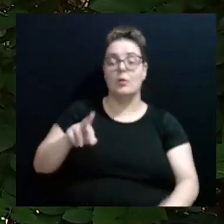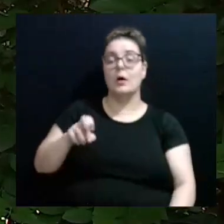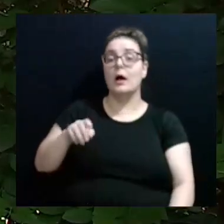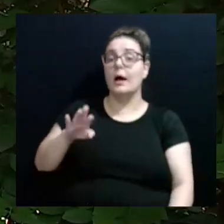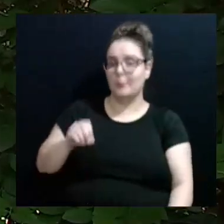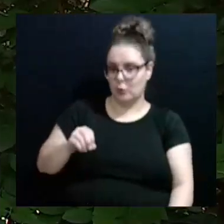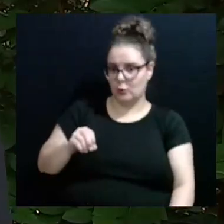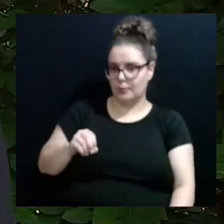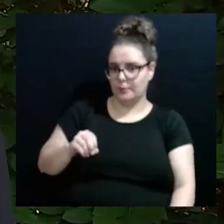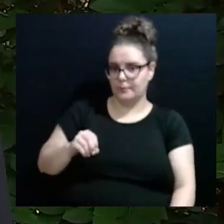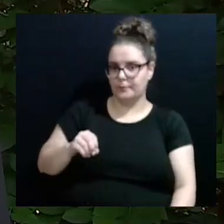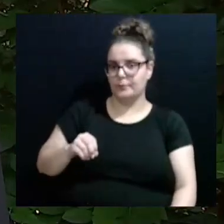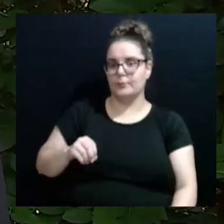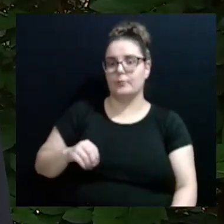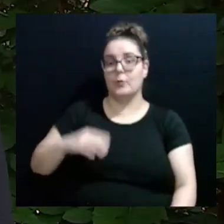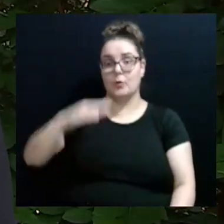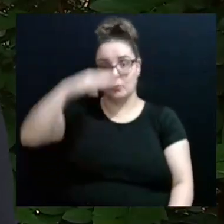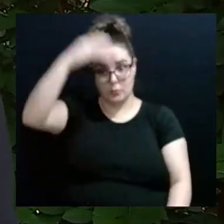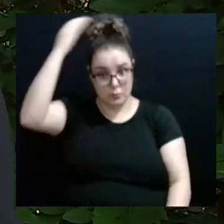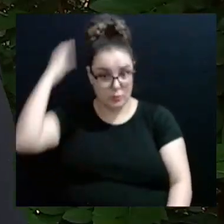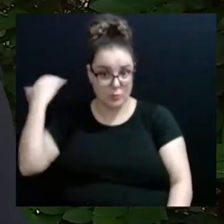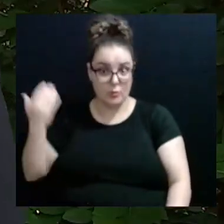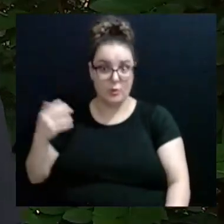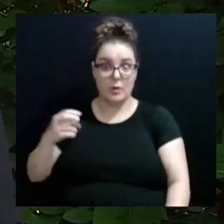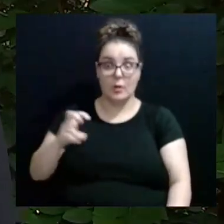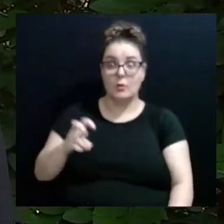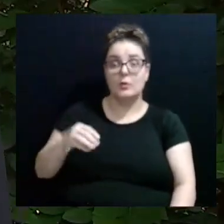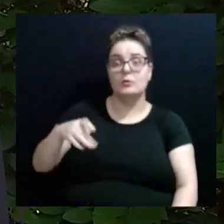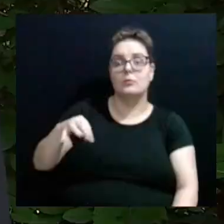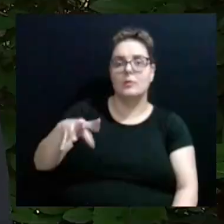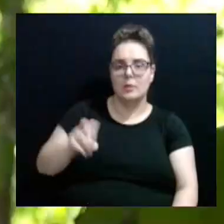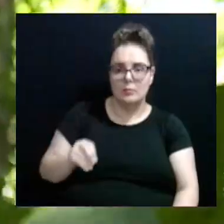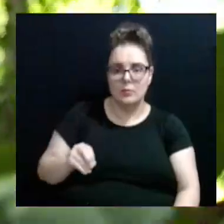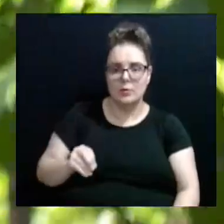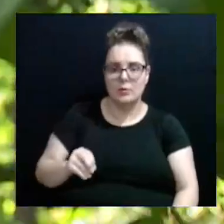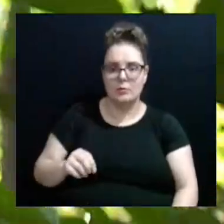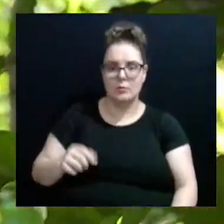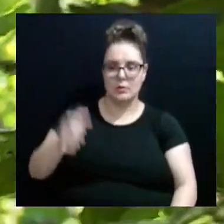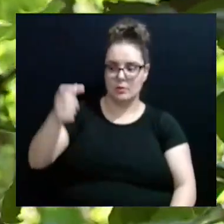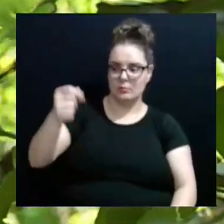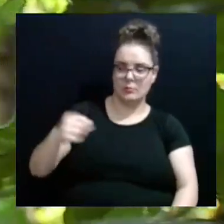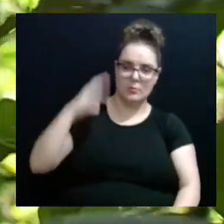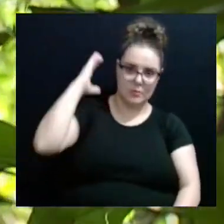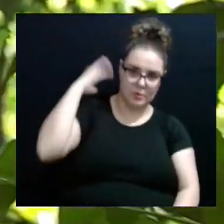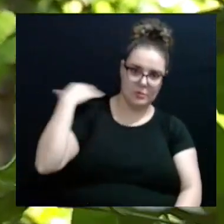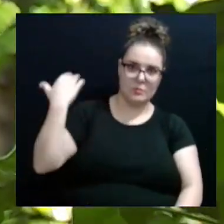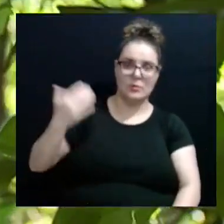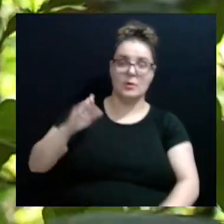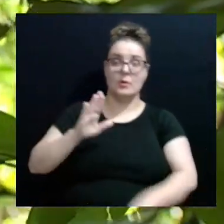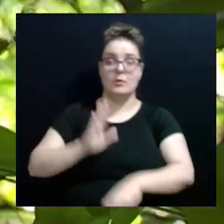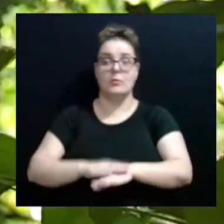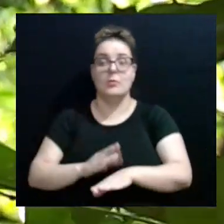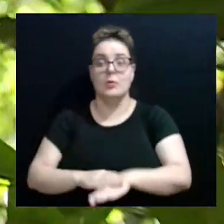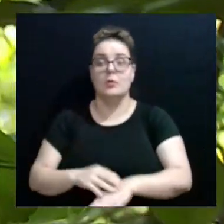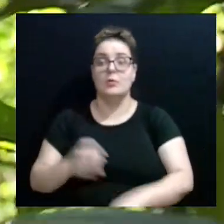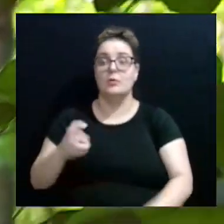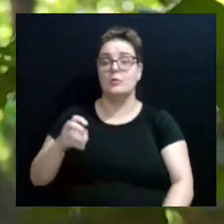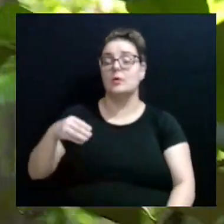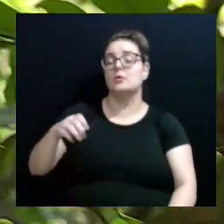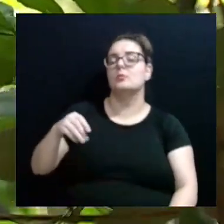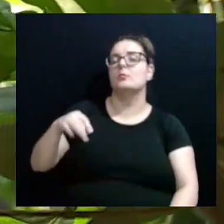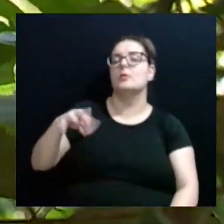Do saruê, ele é um quinto membro. Então ele é a extensão da coluna, mas ele funciona como um quinto membro. Então ele é uma cauda prênsil,